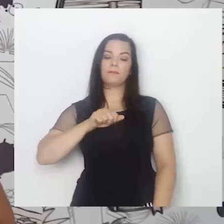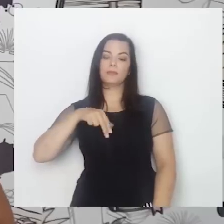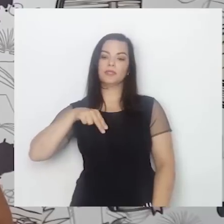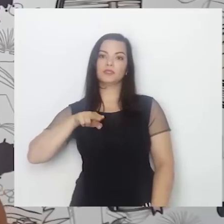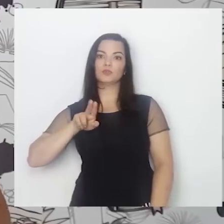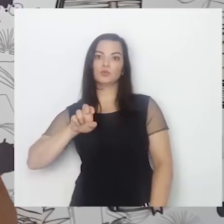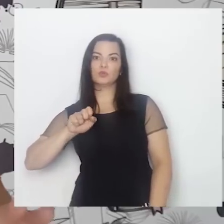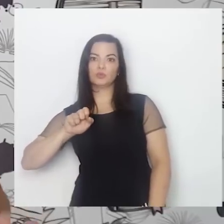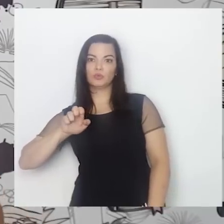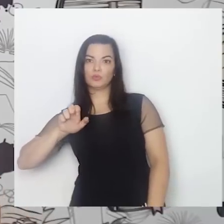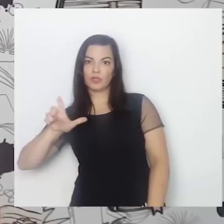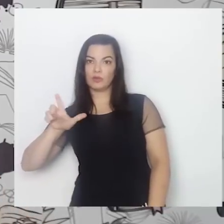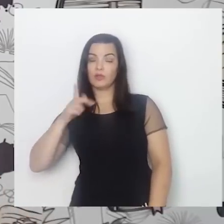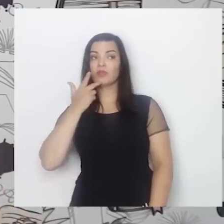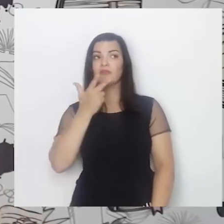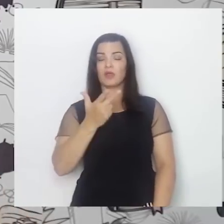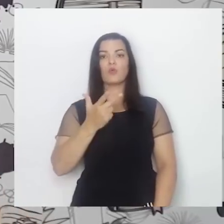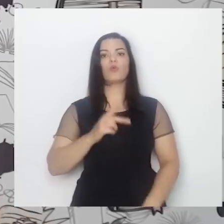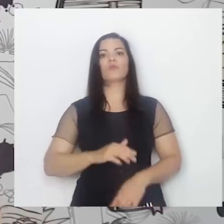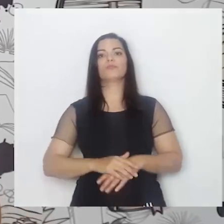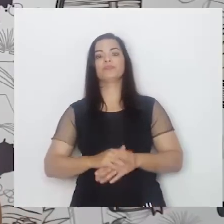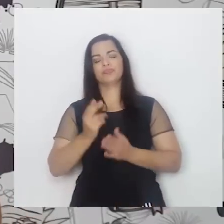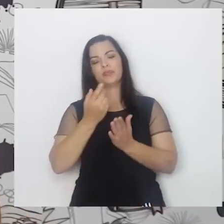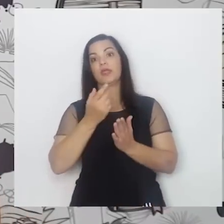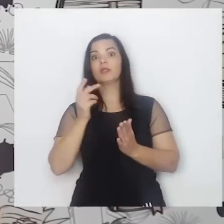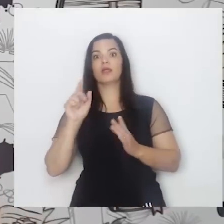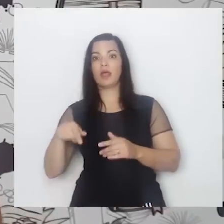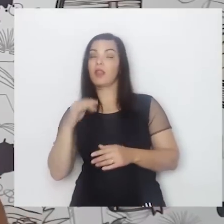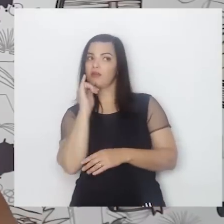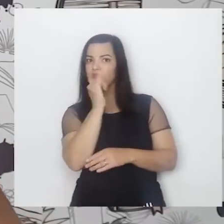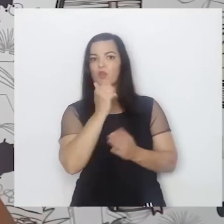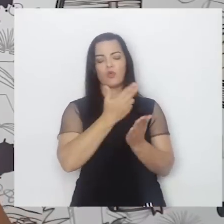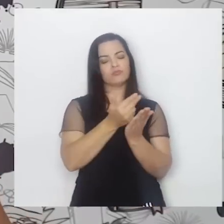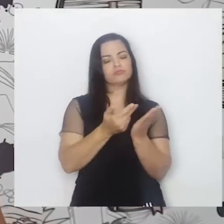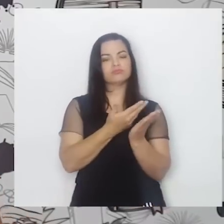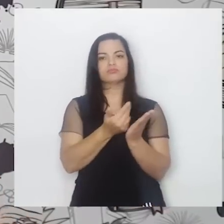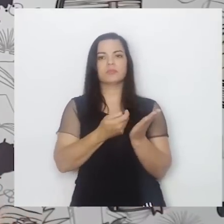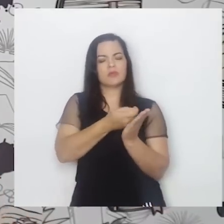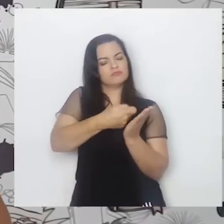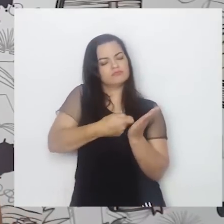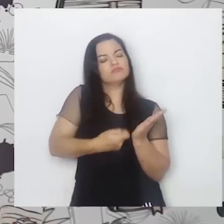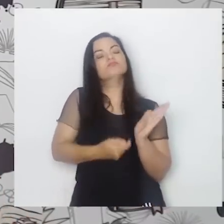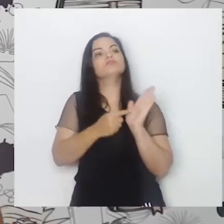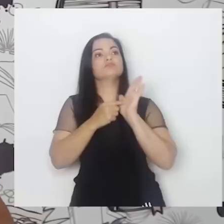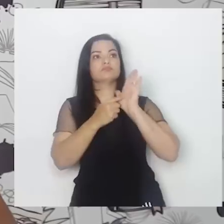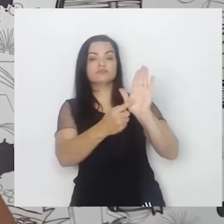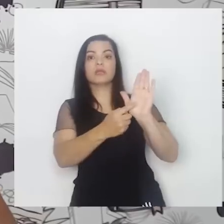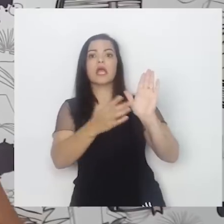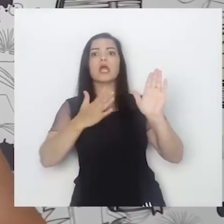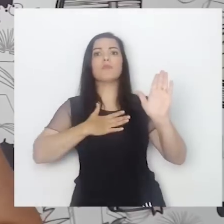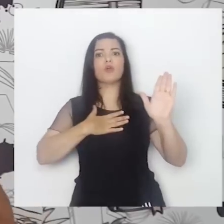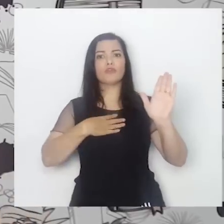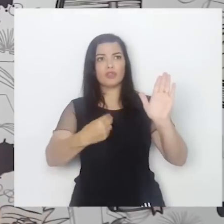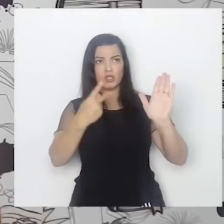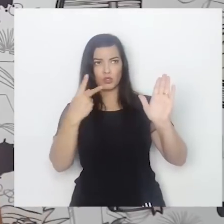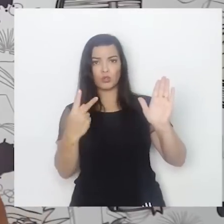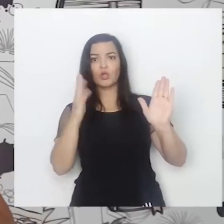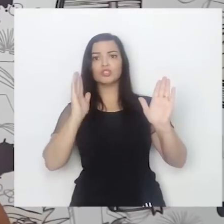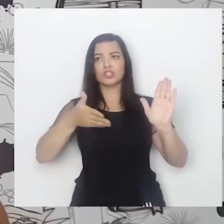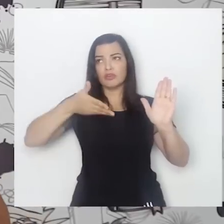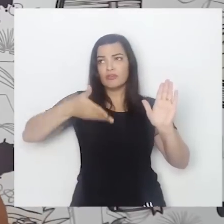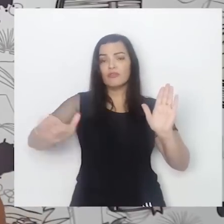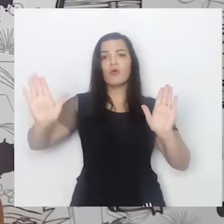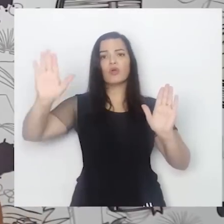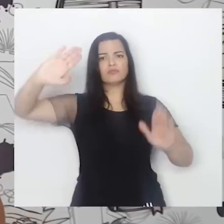carta? Tendo já marchado para o exército 2 de meus filhos, além de um irmão